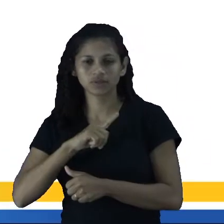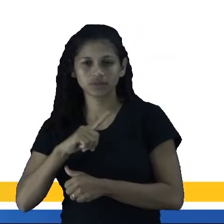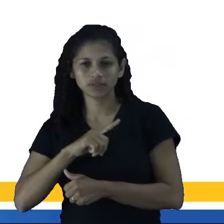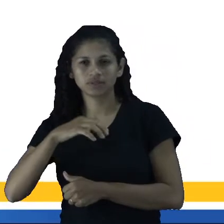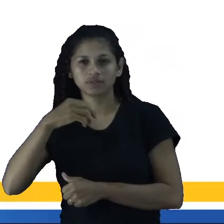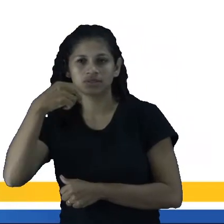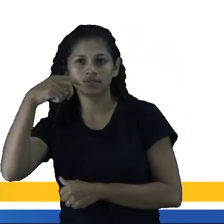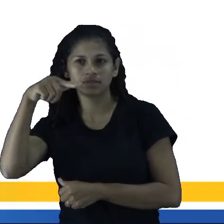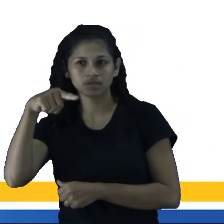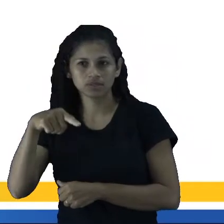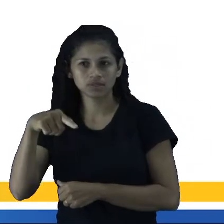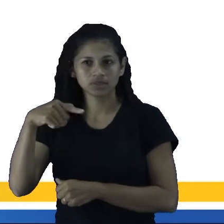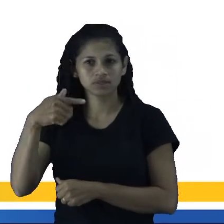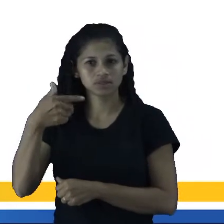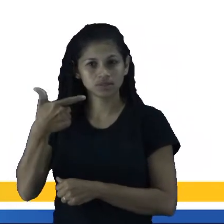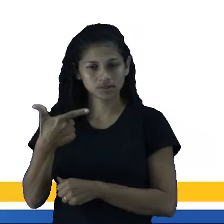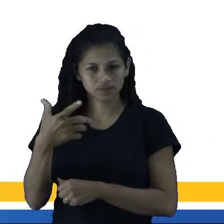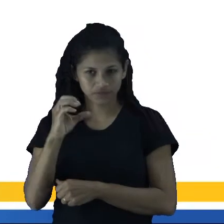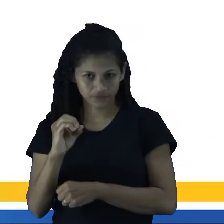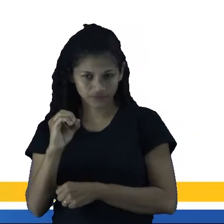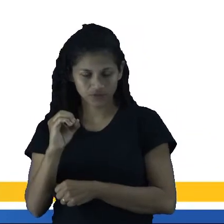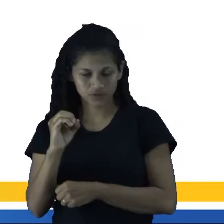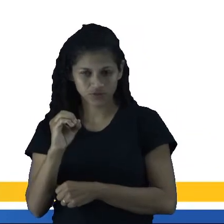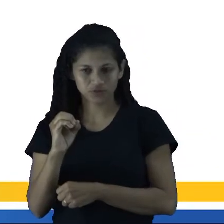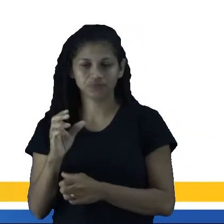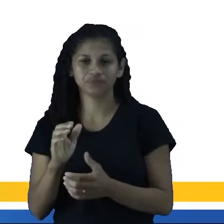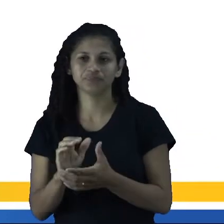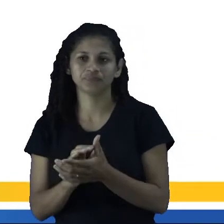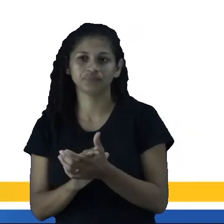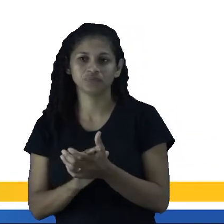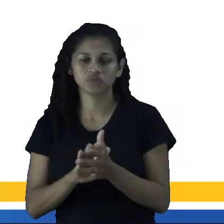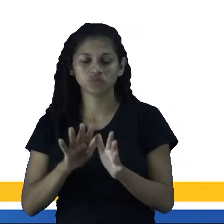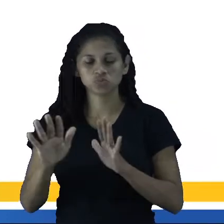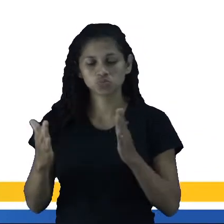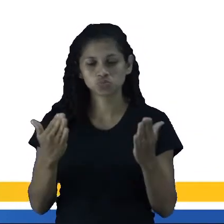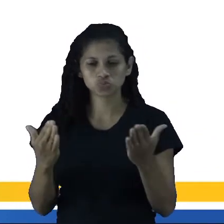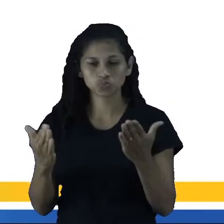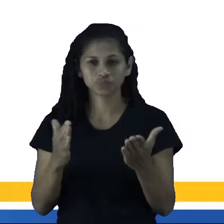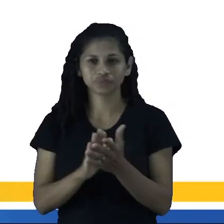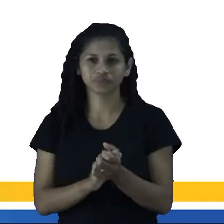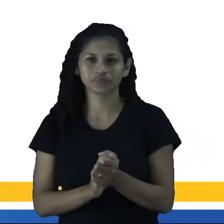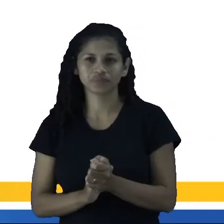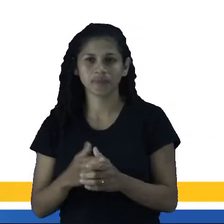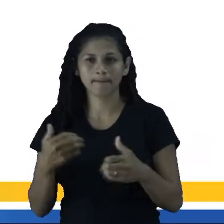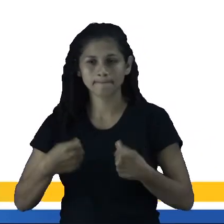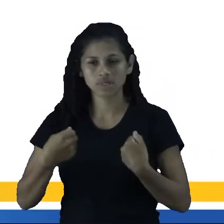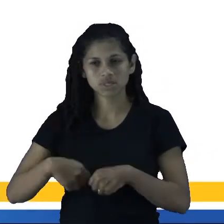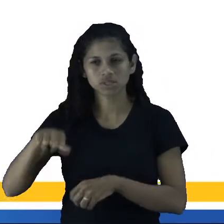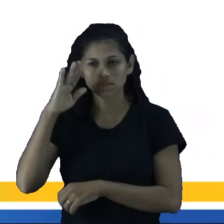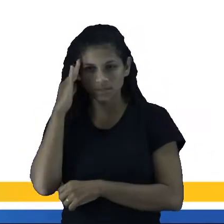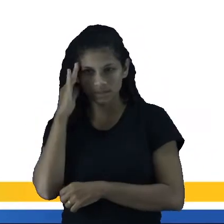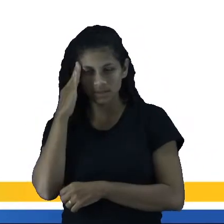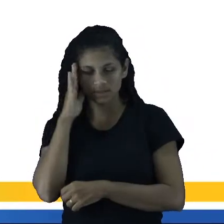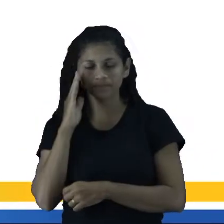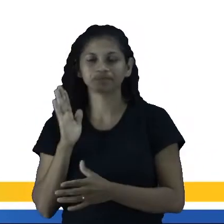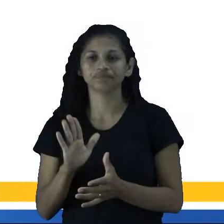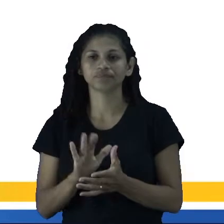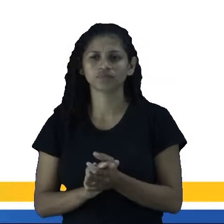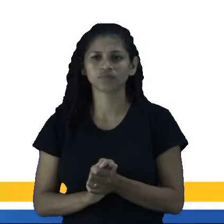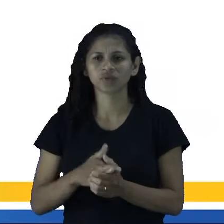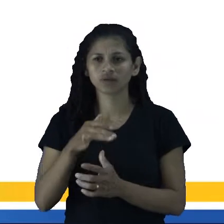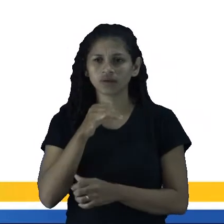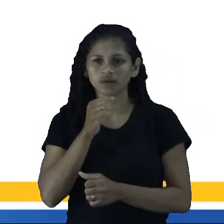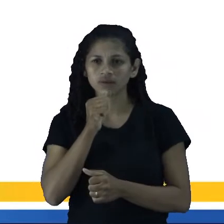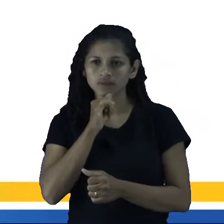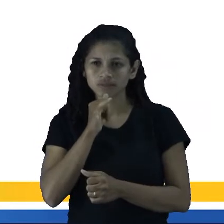720 maneiras de fazer isso. Ok? Então, você só tem que ter essa noção. Vamos ver agora um